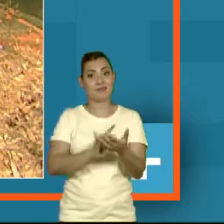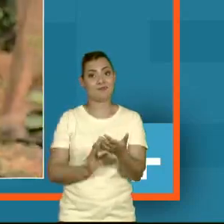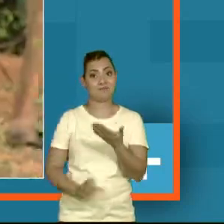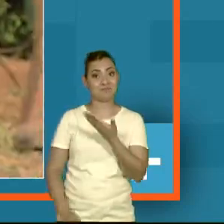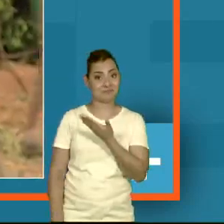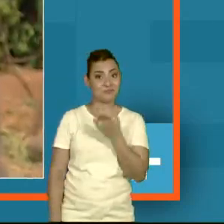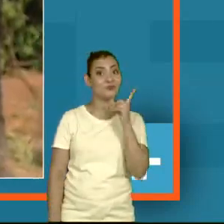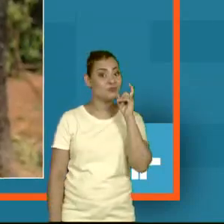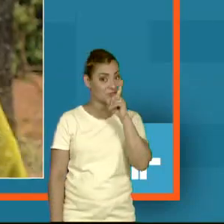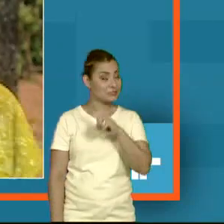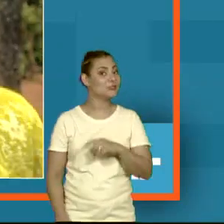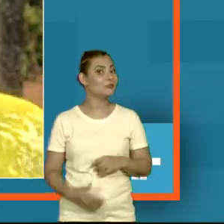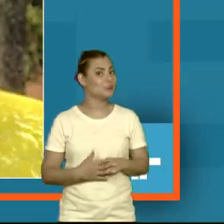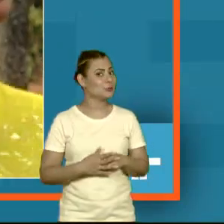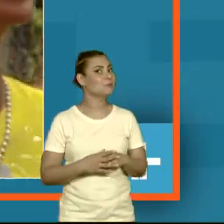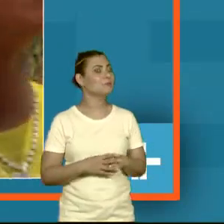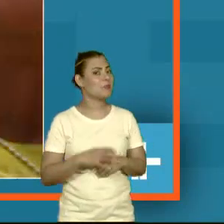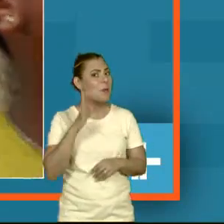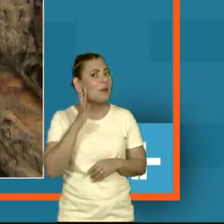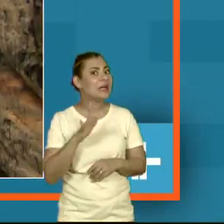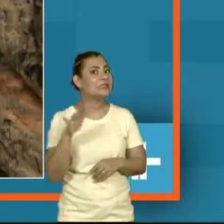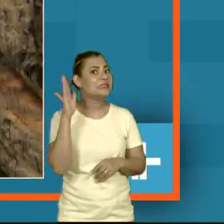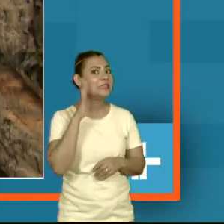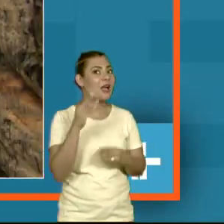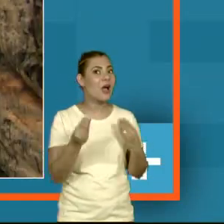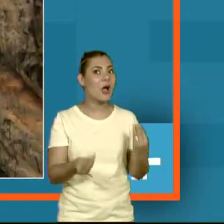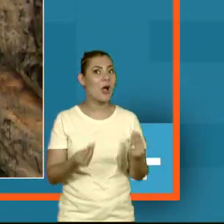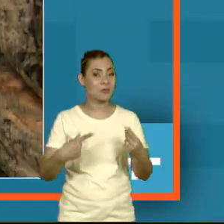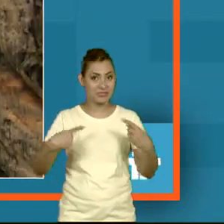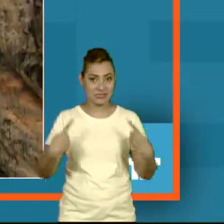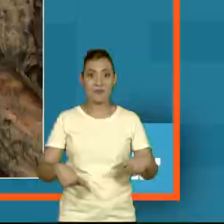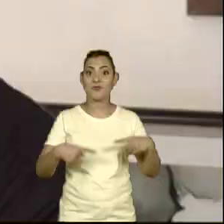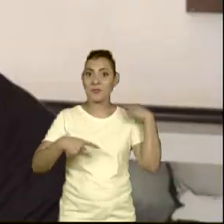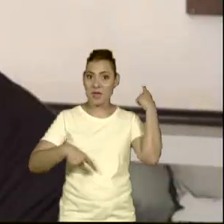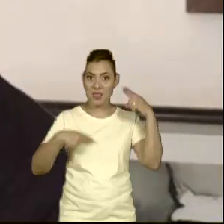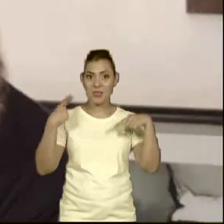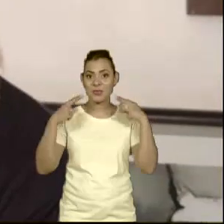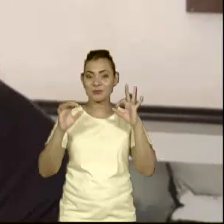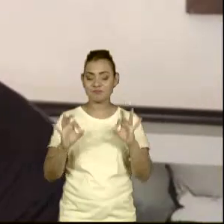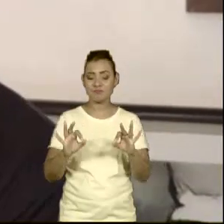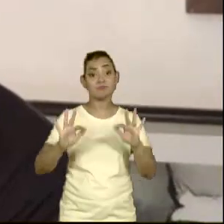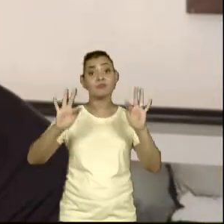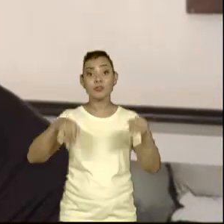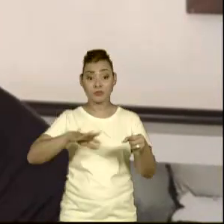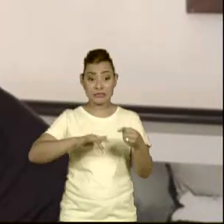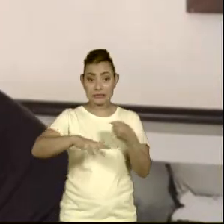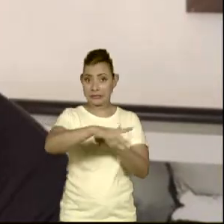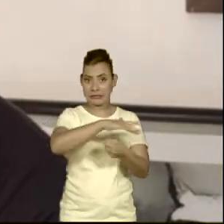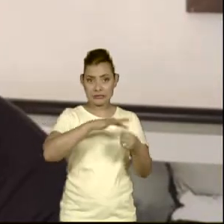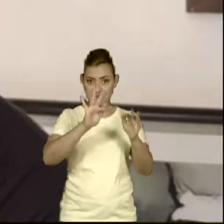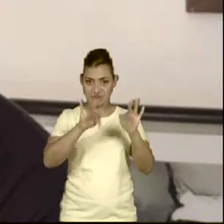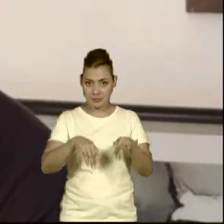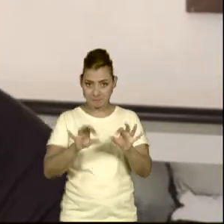estúdio. Não é difícil de imaginar, que é um desafio maluco. Quando acabou o Ilha Ratingum,